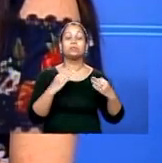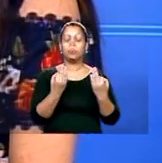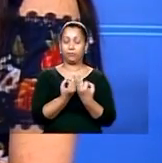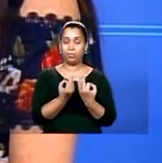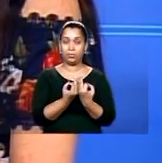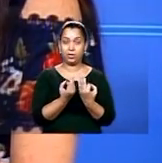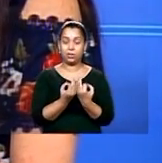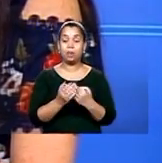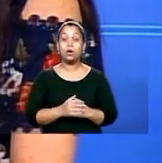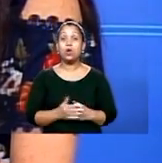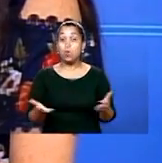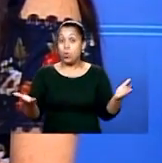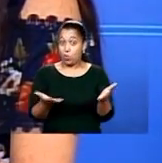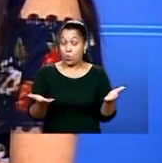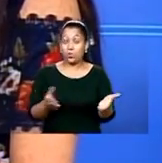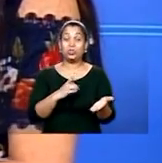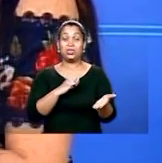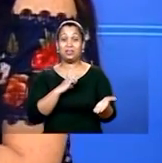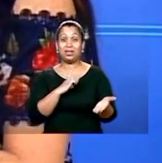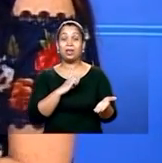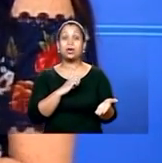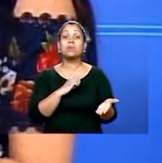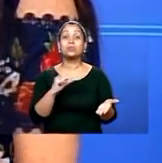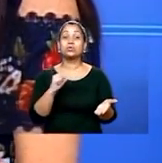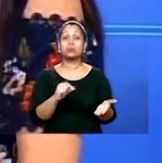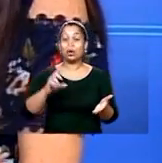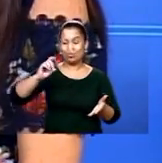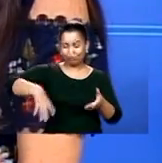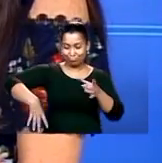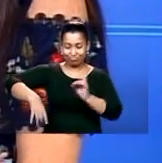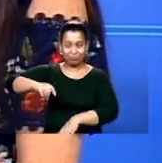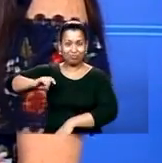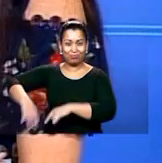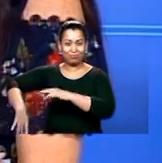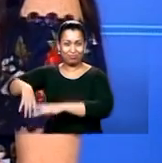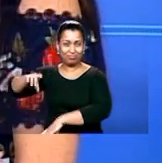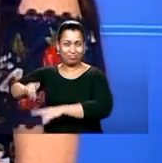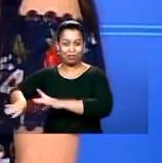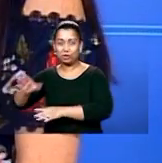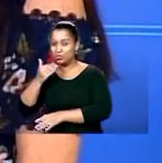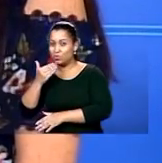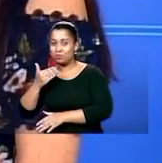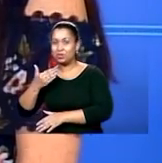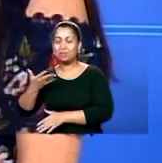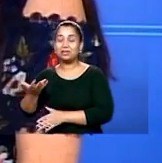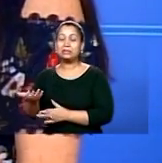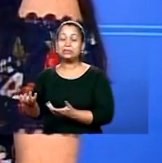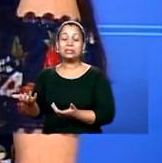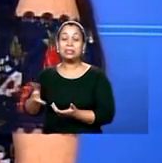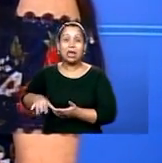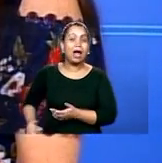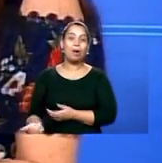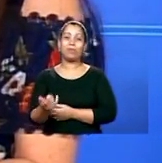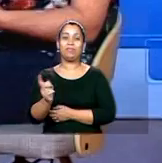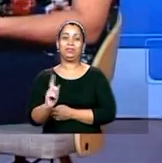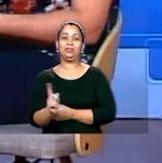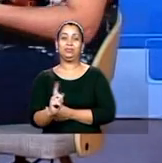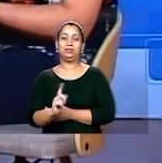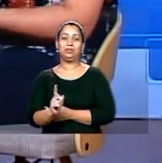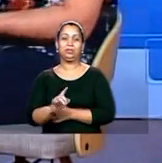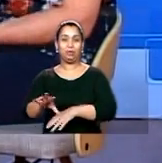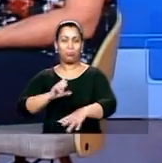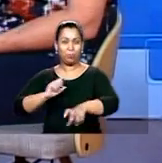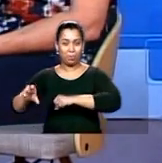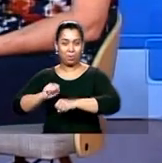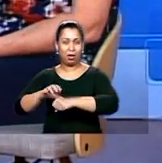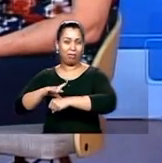famílias. Hoje nós temos um descarte muito grande de alimentos que não são aproveitados, que estão